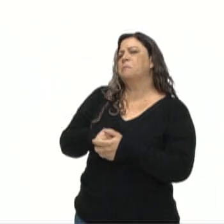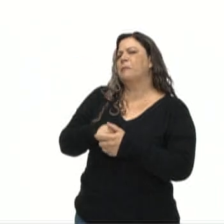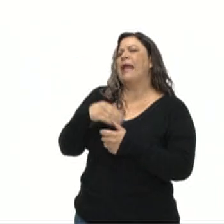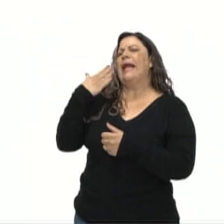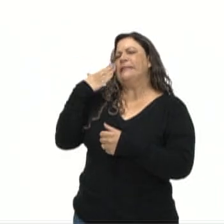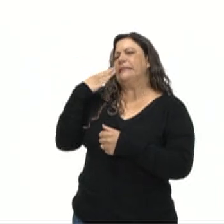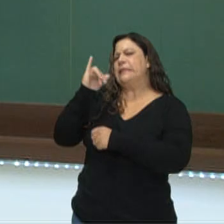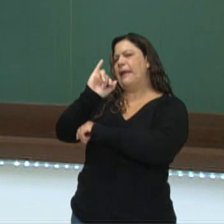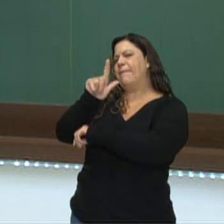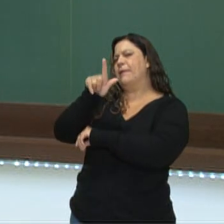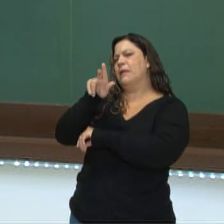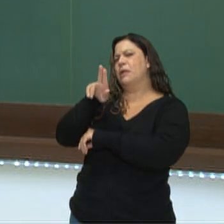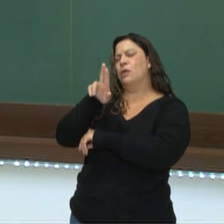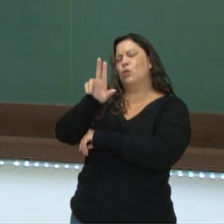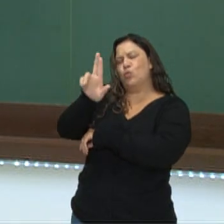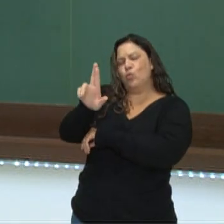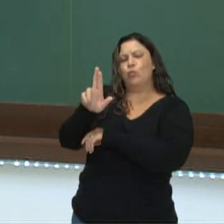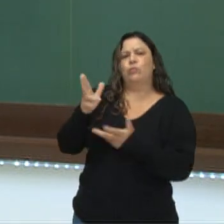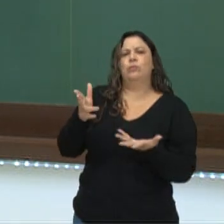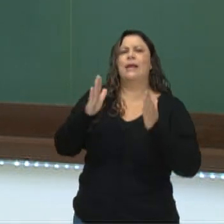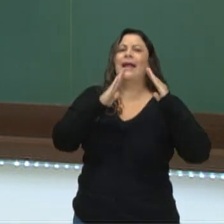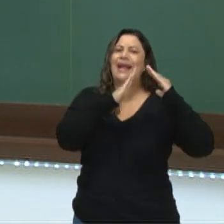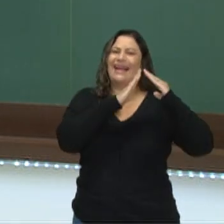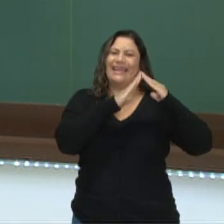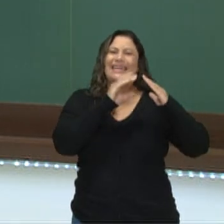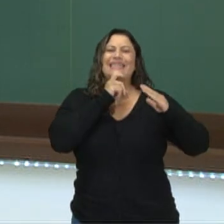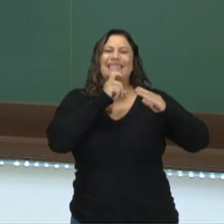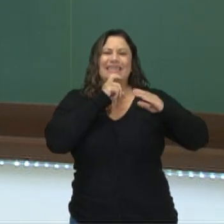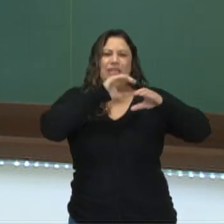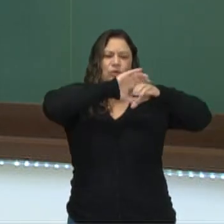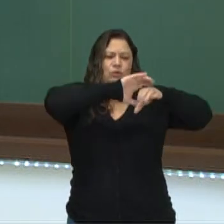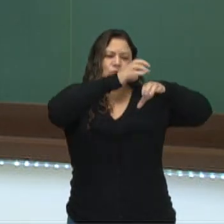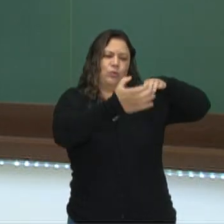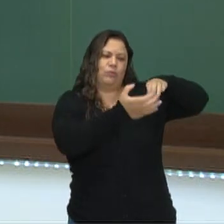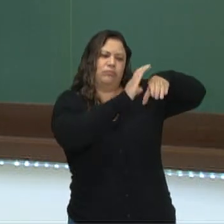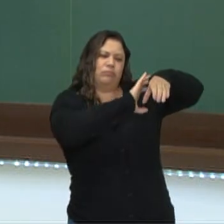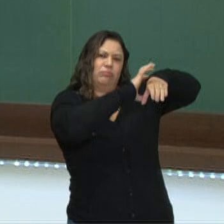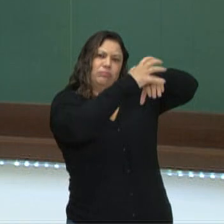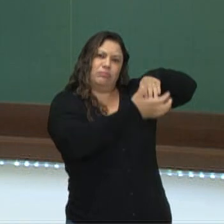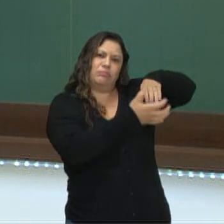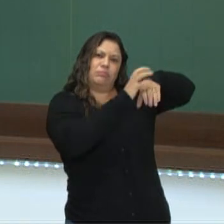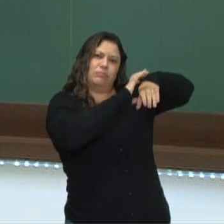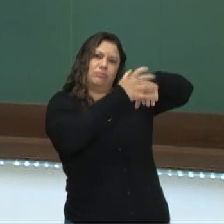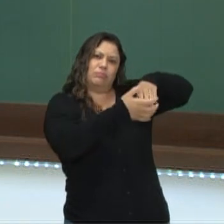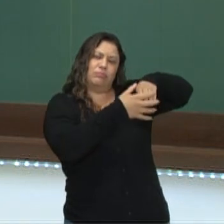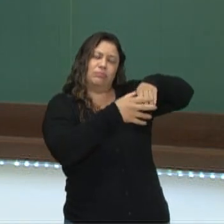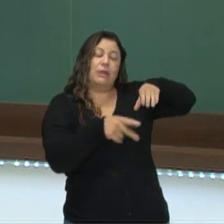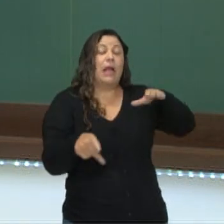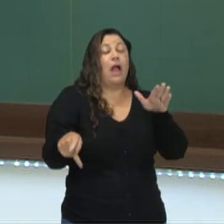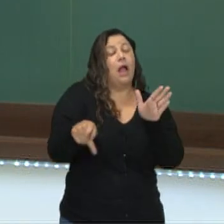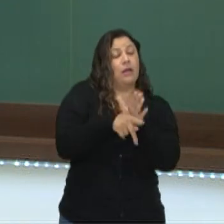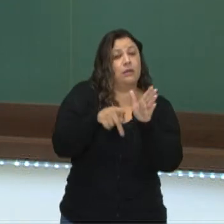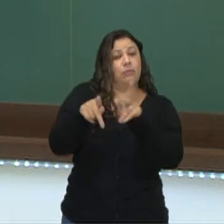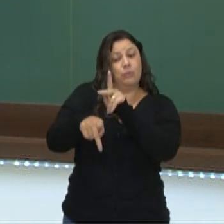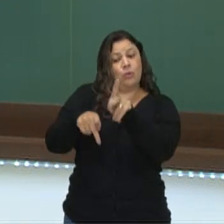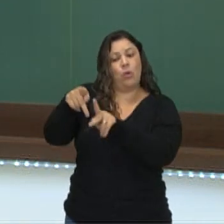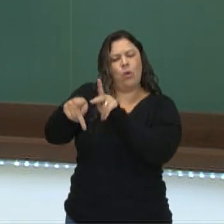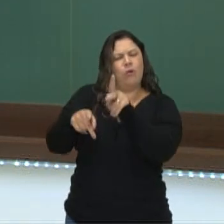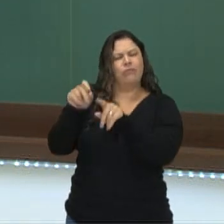viu o iglu? Aquela casinha de gelo ali que eles constroem? Então, é do povo Inuit. Quem eles eram,